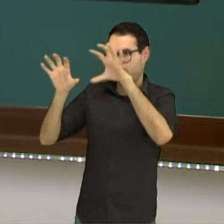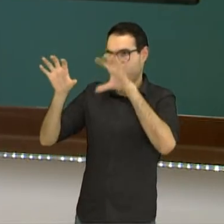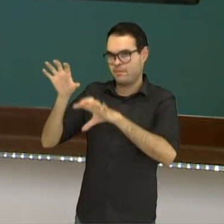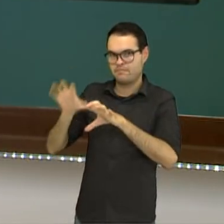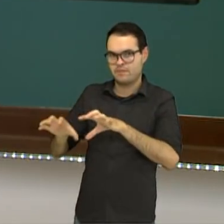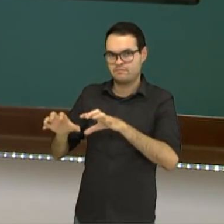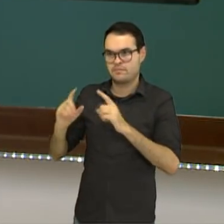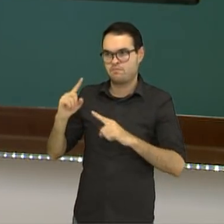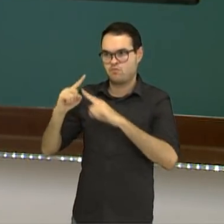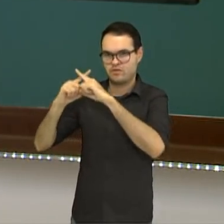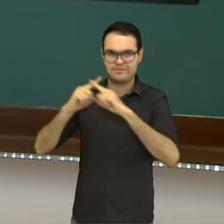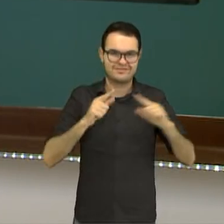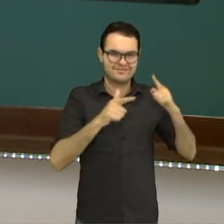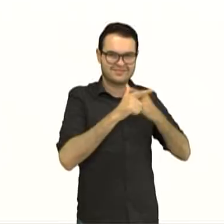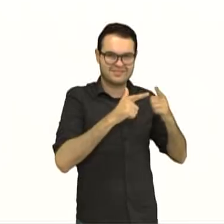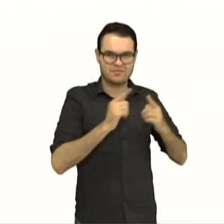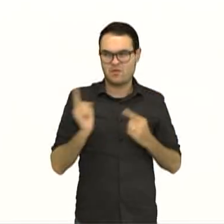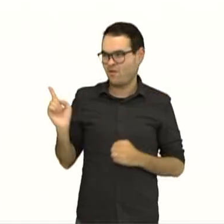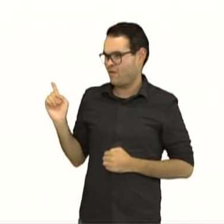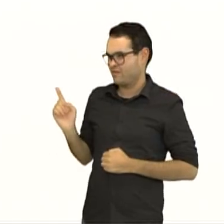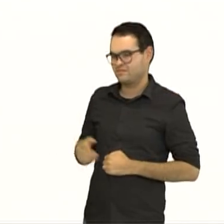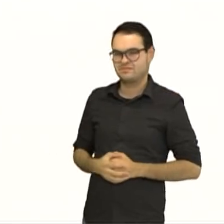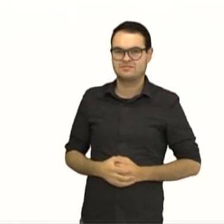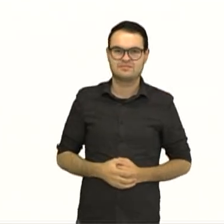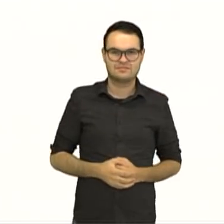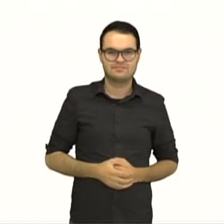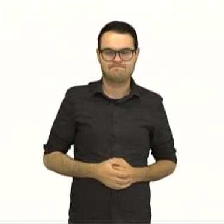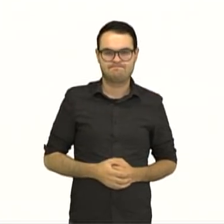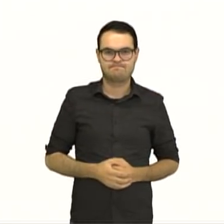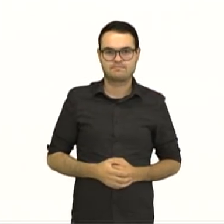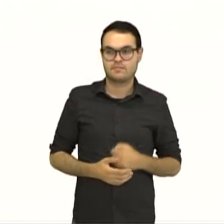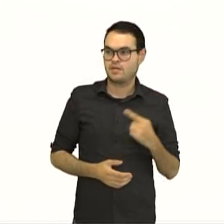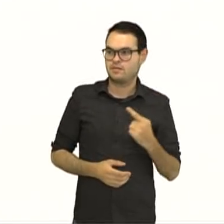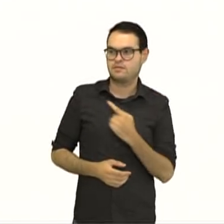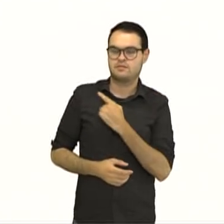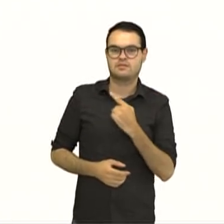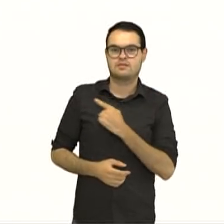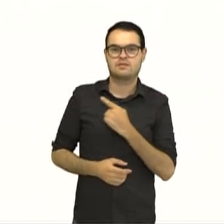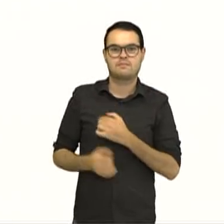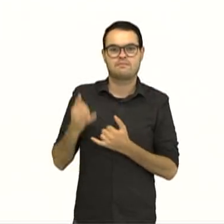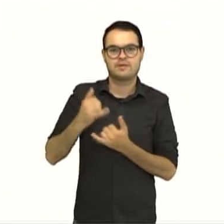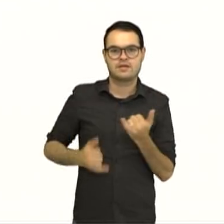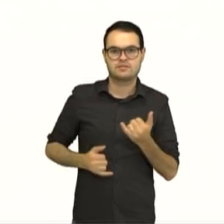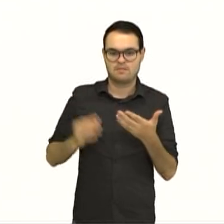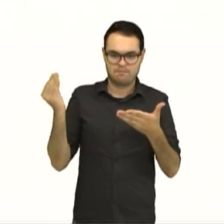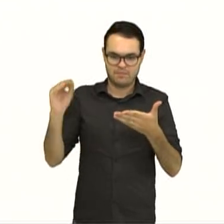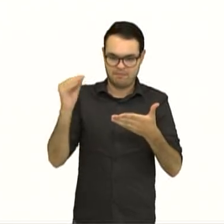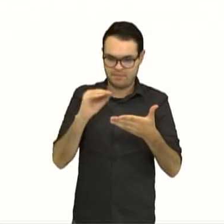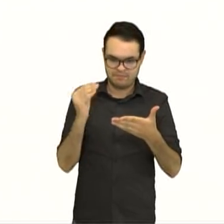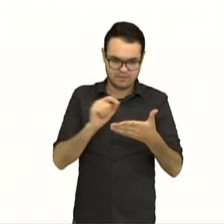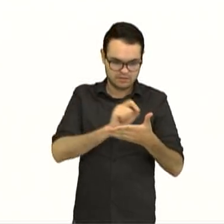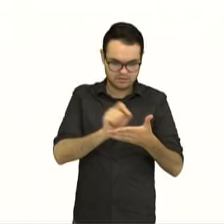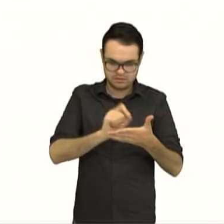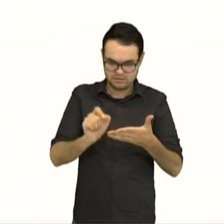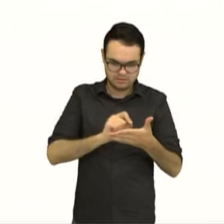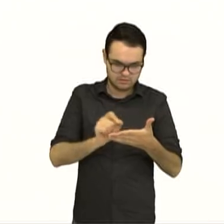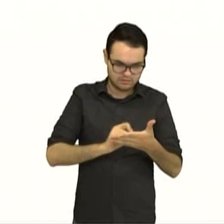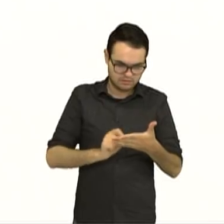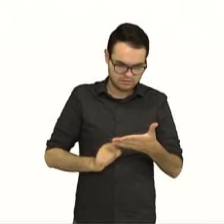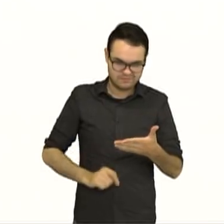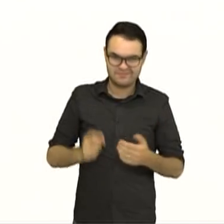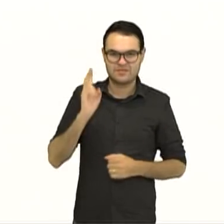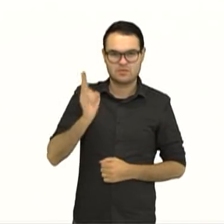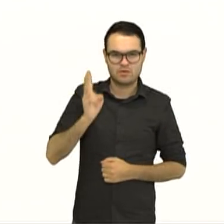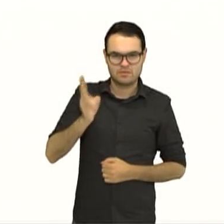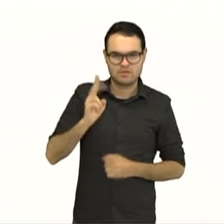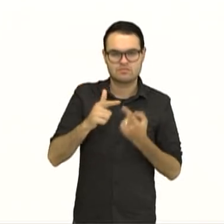da multiplicação, certo? Então, esta conta é como se tivesse uma conta armada, como se eu estivesse fazendo o 2.000 dividido